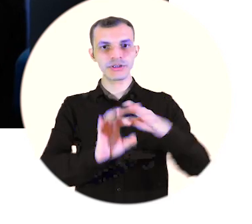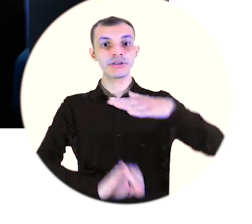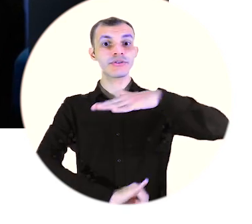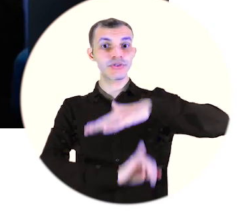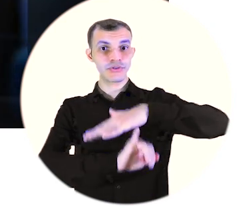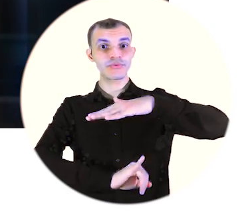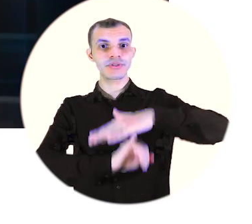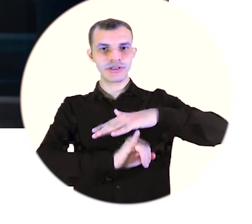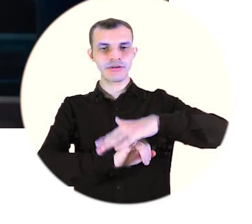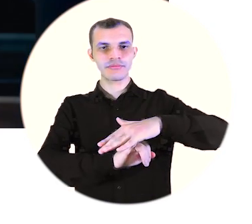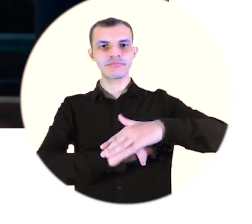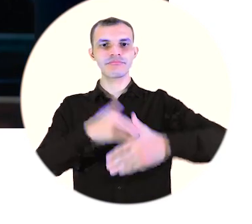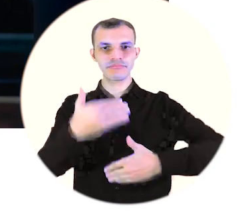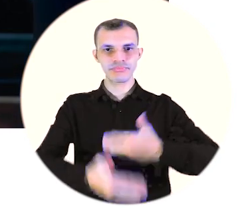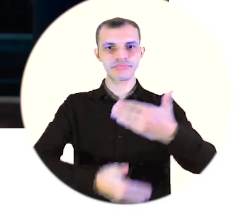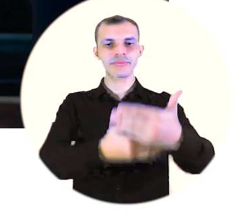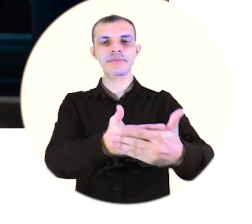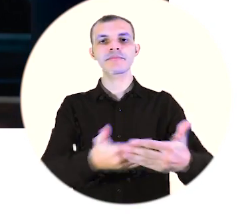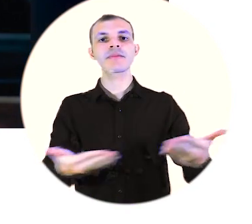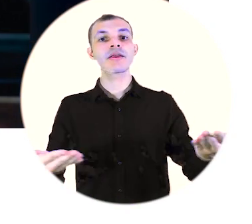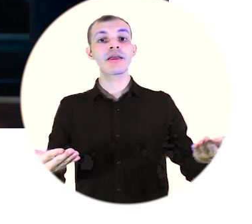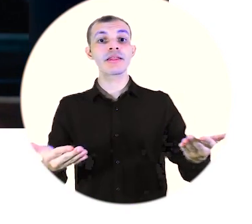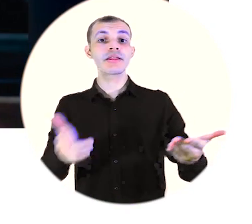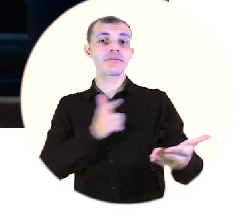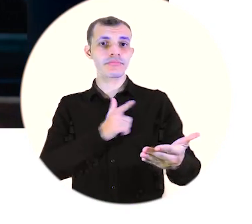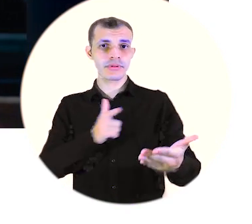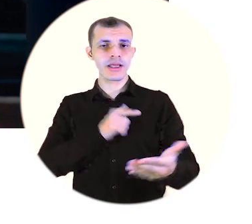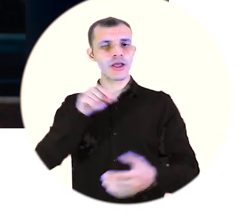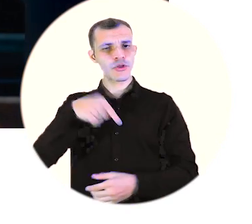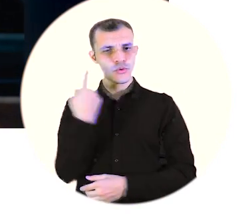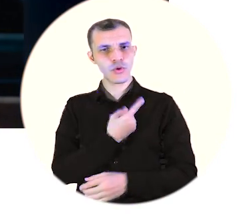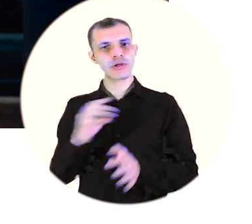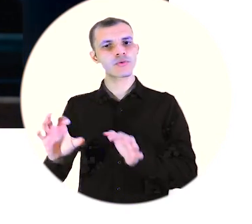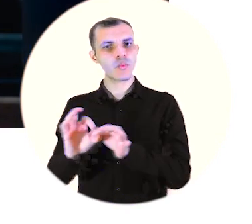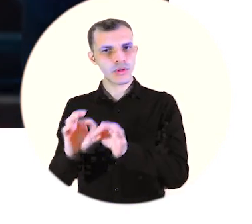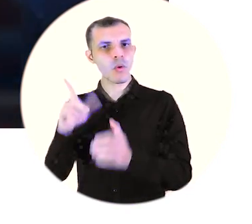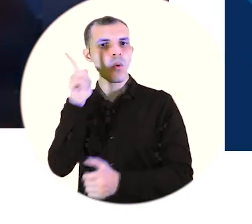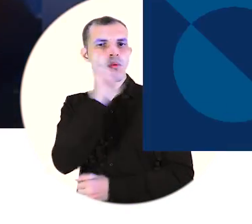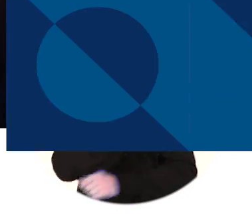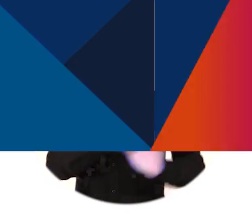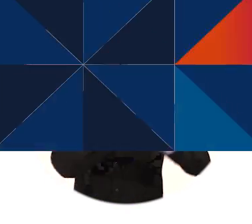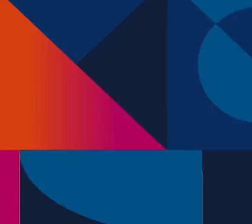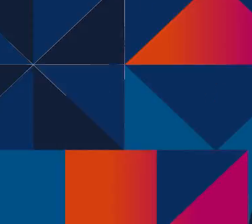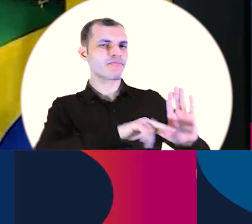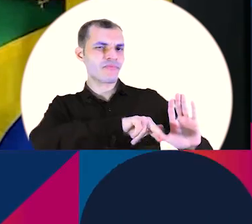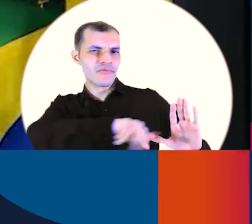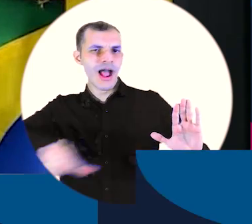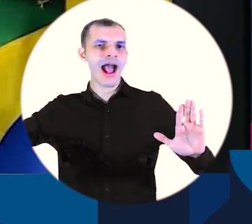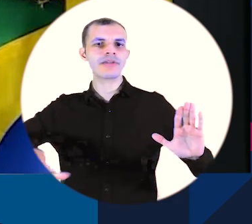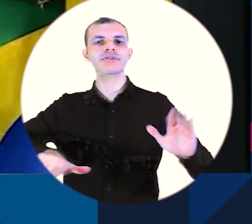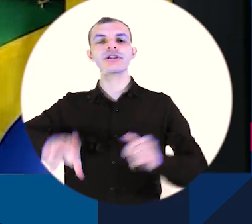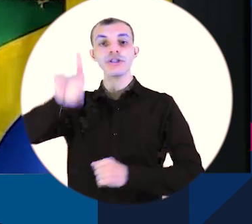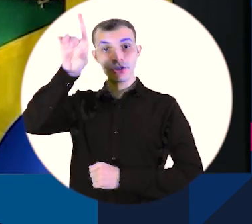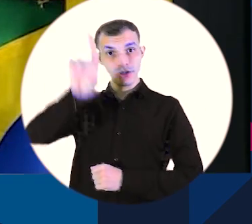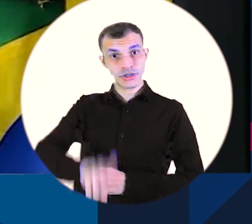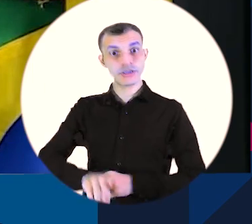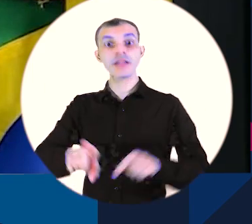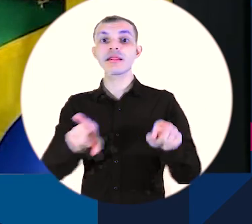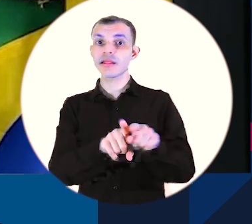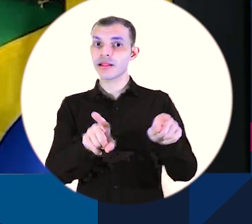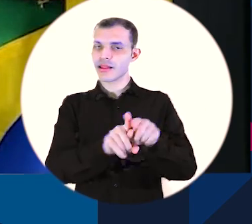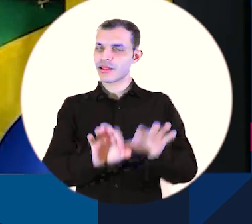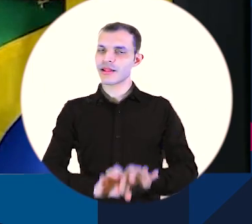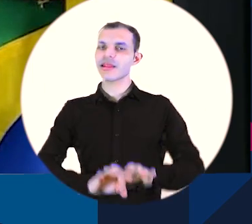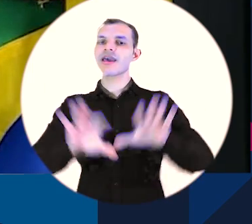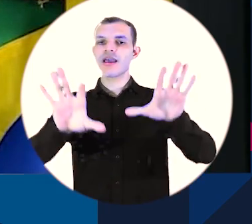instituição. Junto ao Senado Federal, estivemos aqui na defesa de grandes pautas em defesa dos direitos humanos, da democracia, das